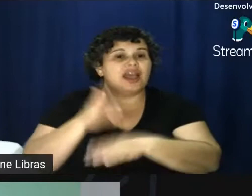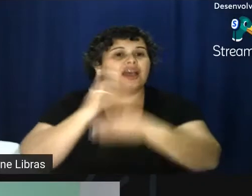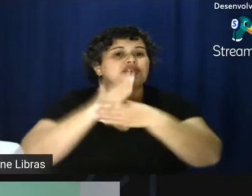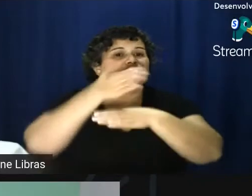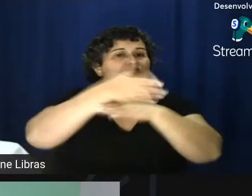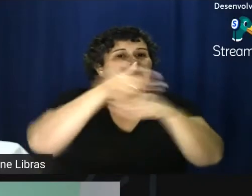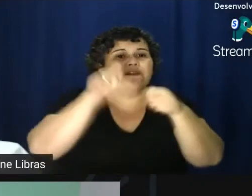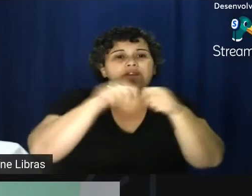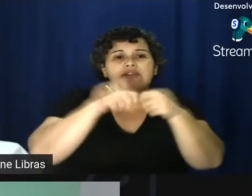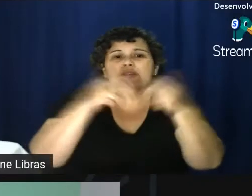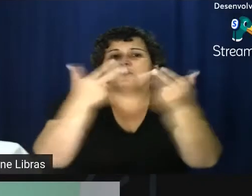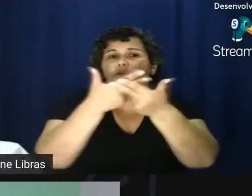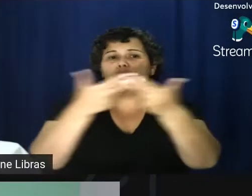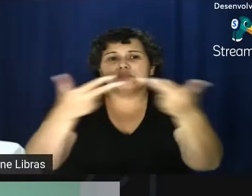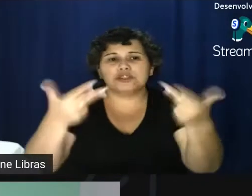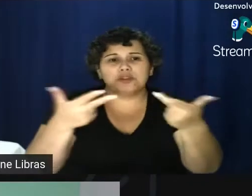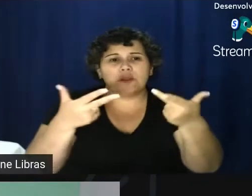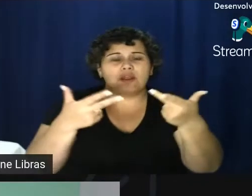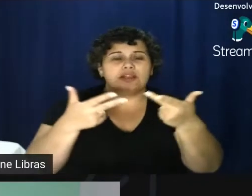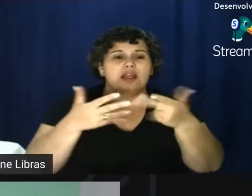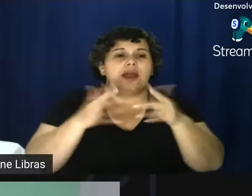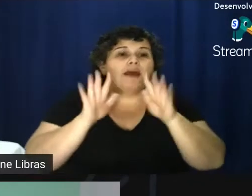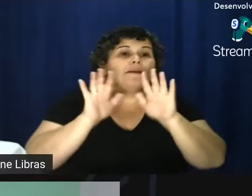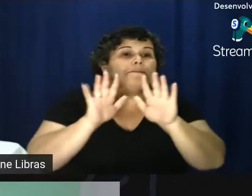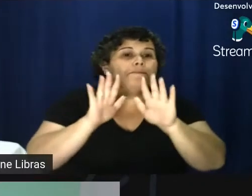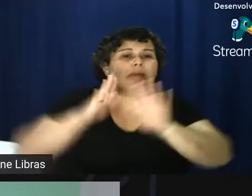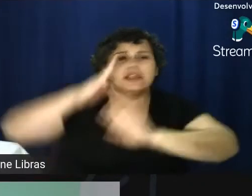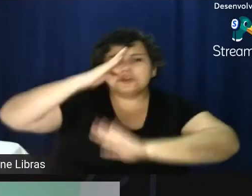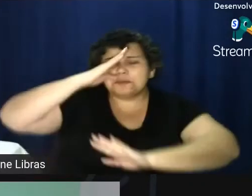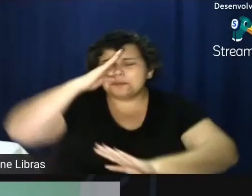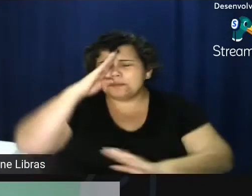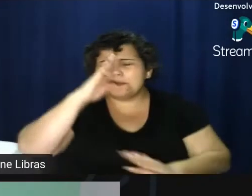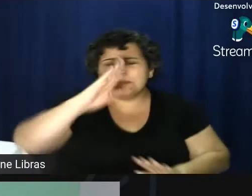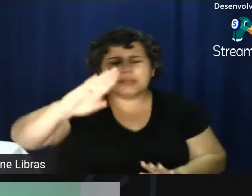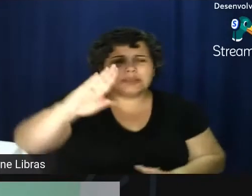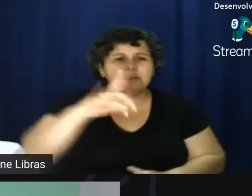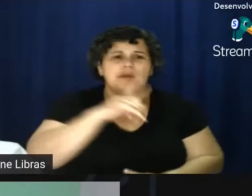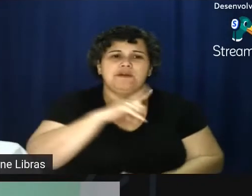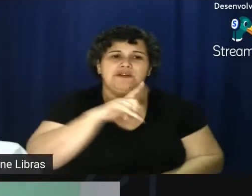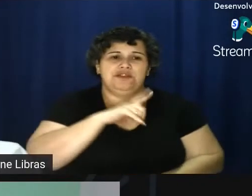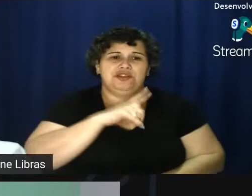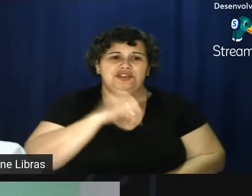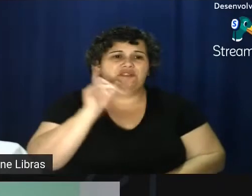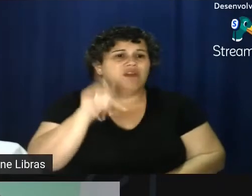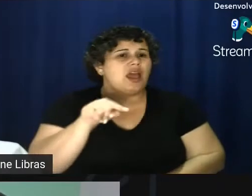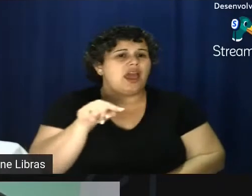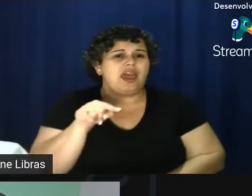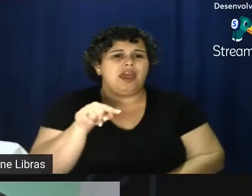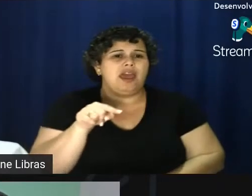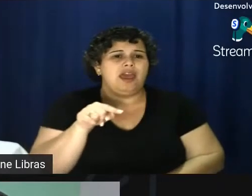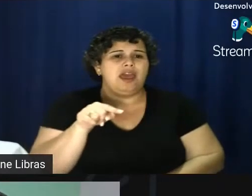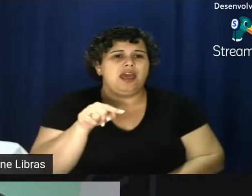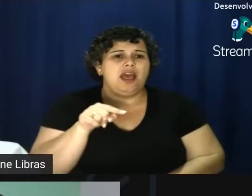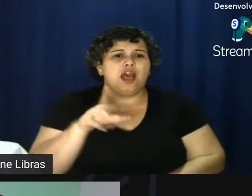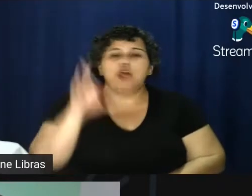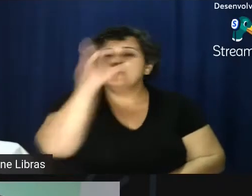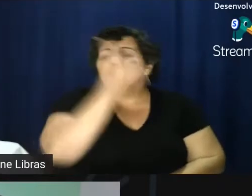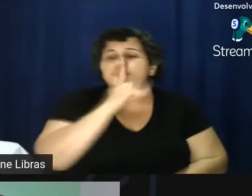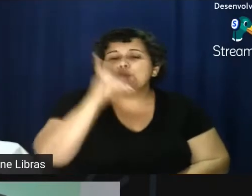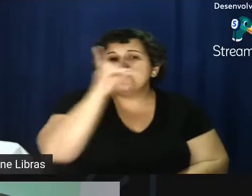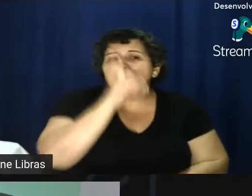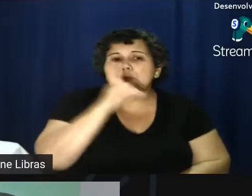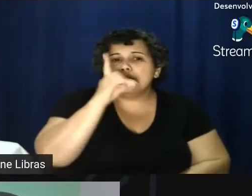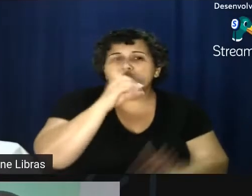coisas. Só que assim, o marco mesmo que eu tive, Carlos, foi quando domingo de manhã,